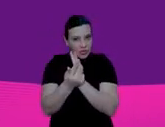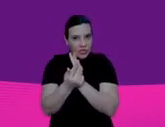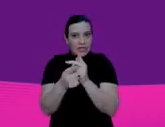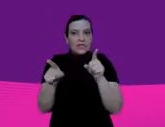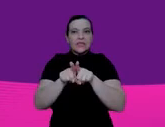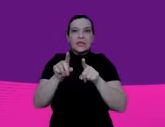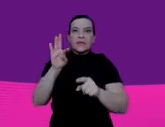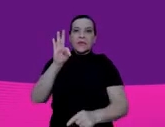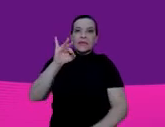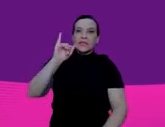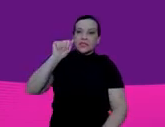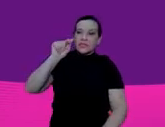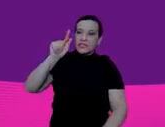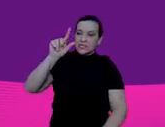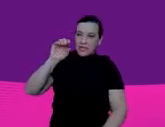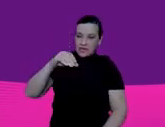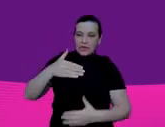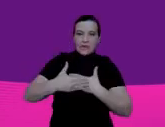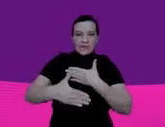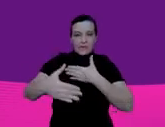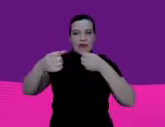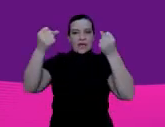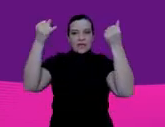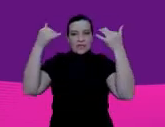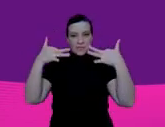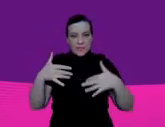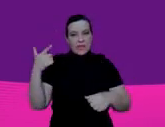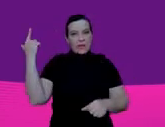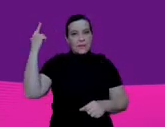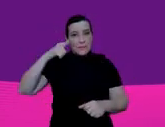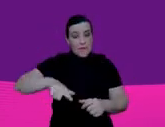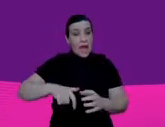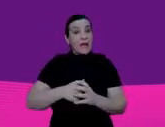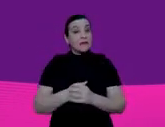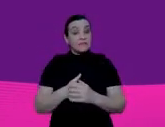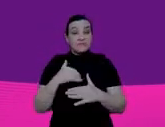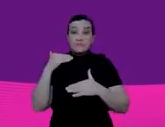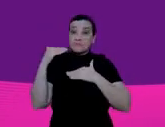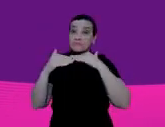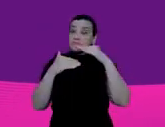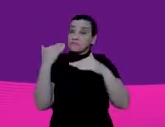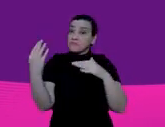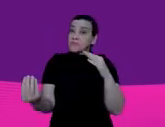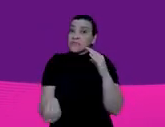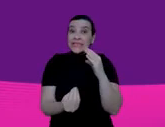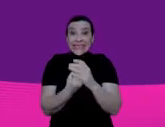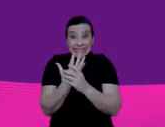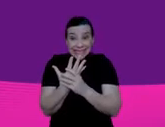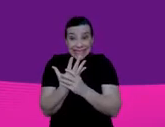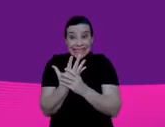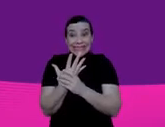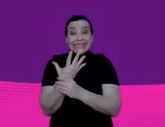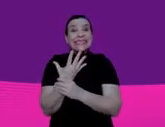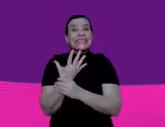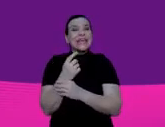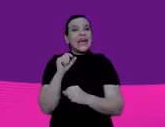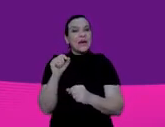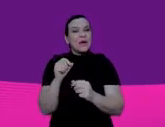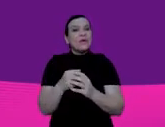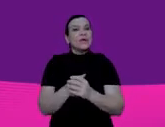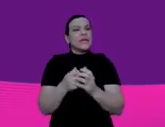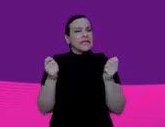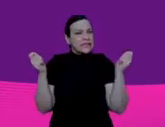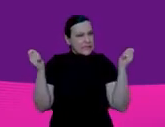vai falar aqui nesse Summit, desenvolver esse BI que traz esses